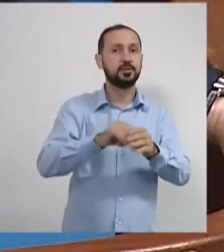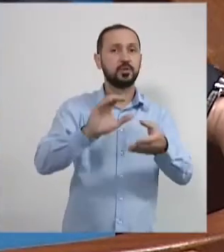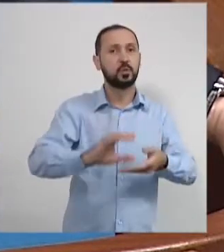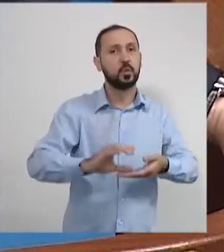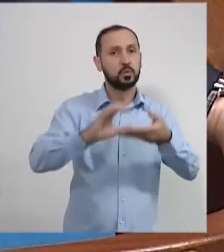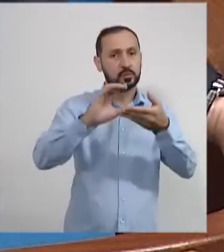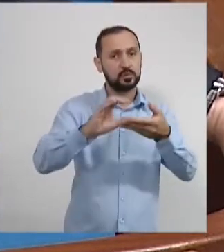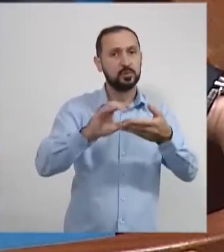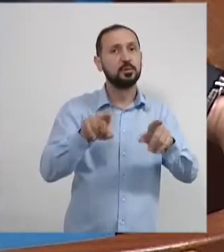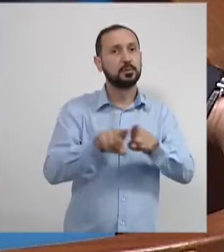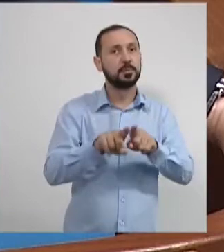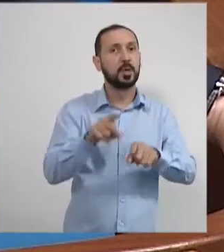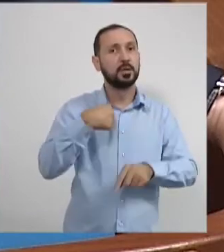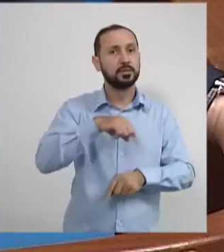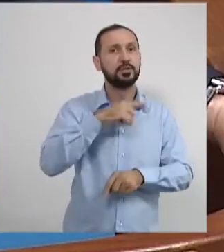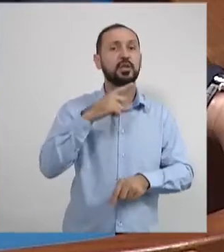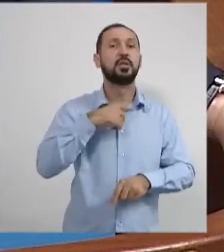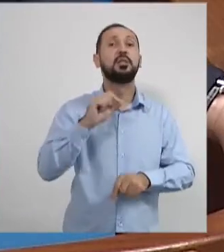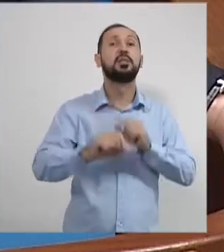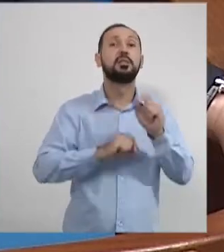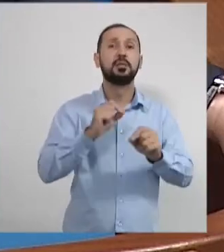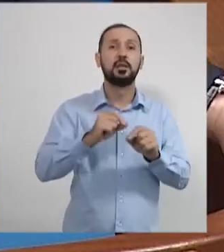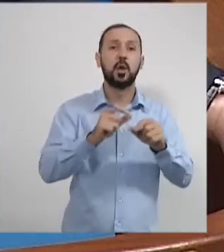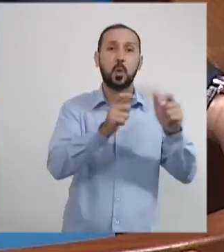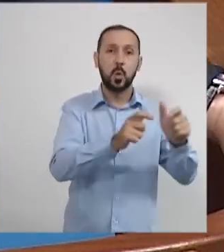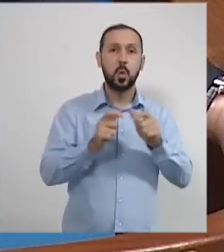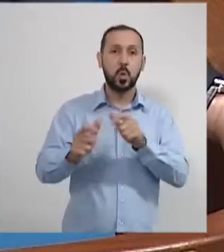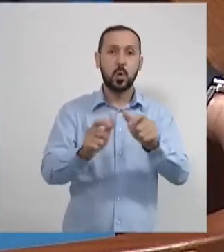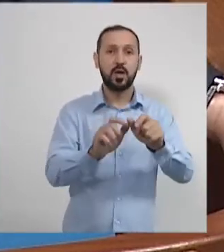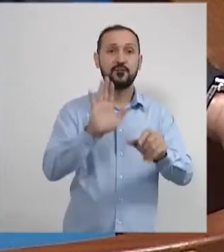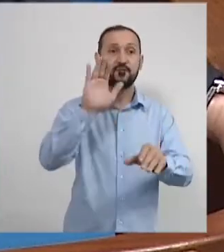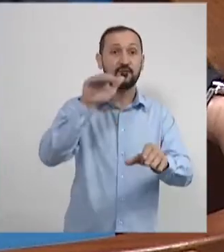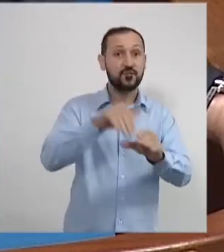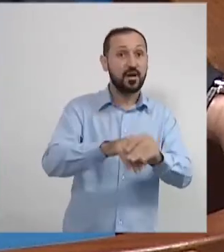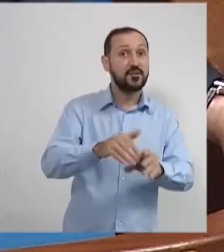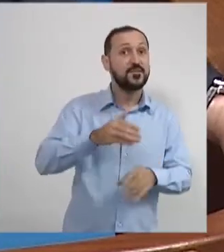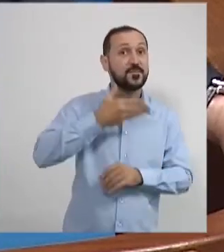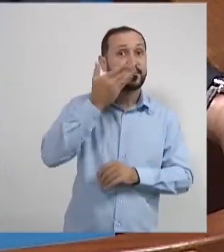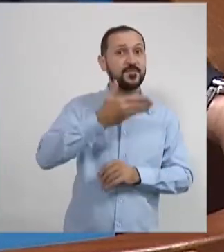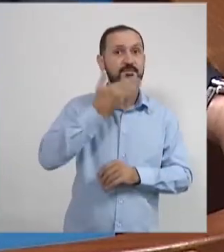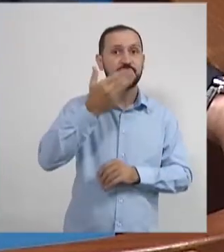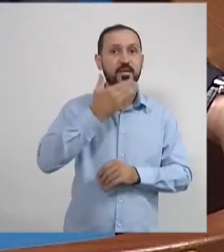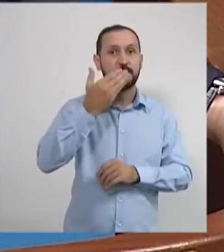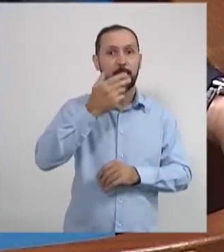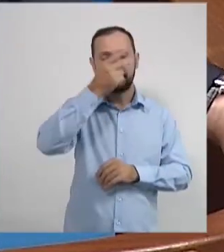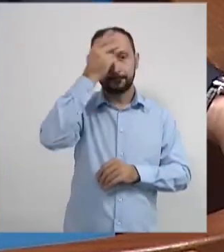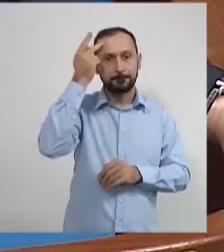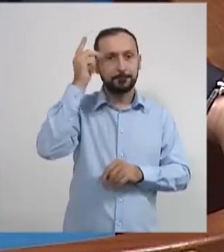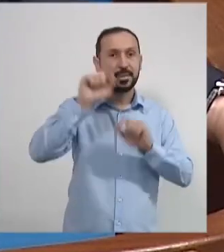conselheiros tutelares nós tenhamos mais pontos de votação e facilidade